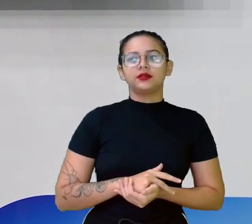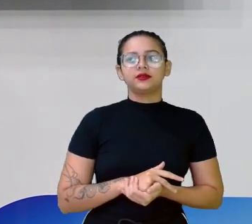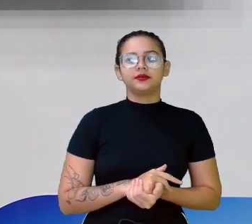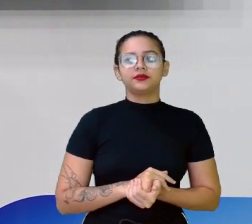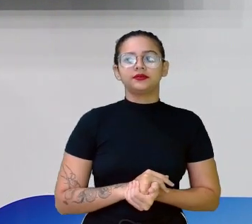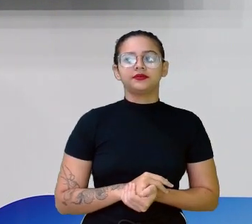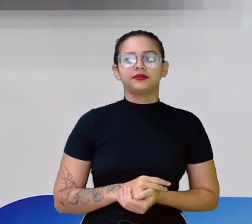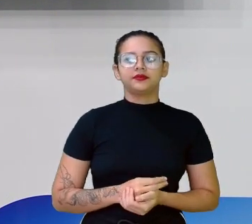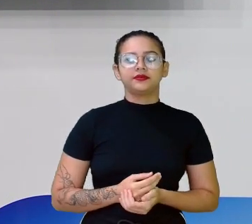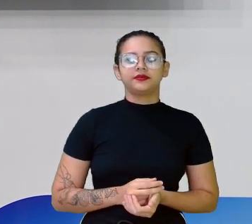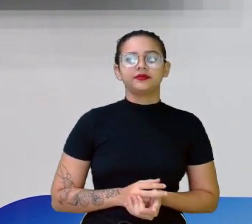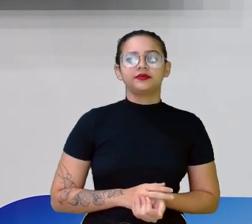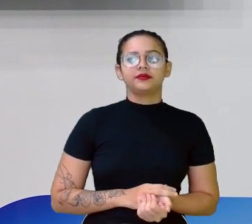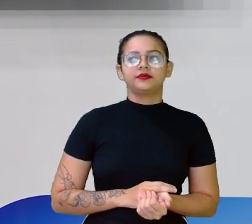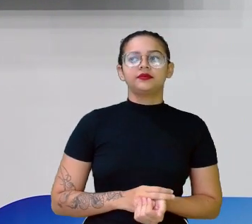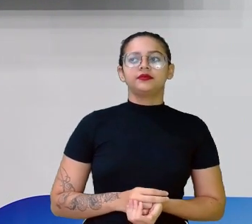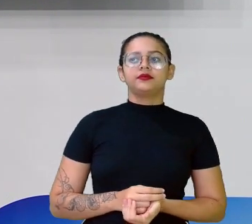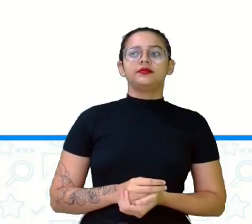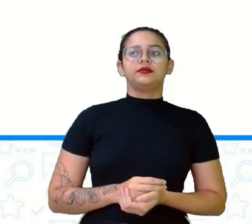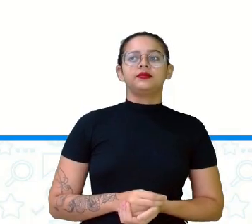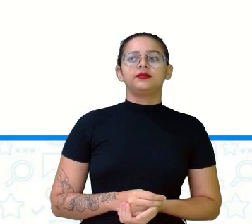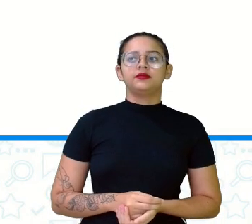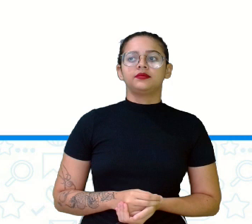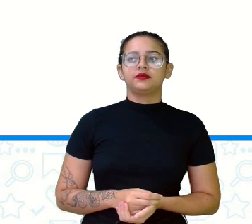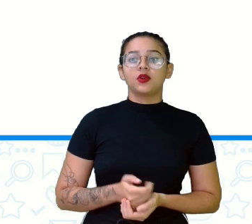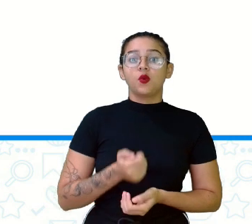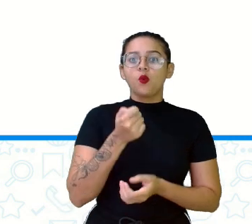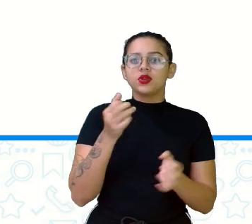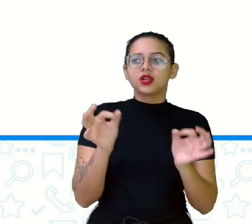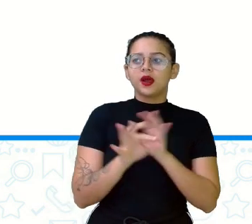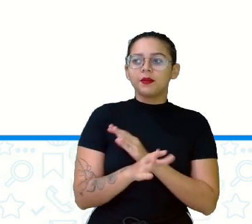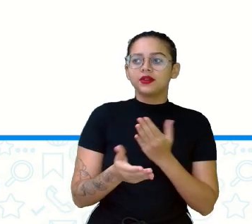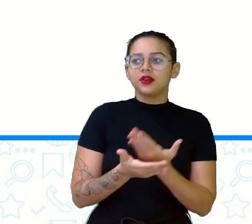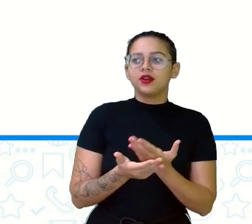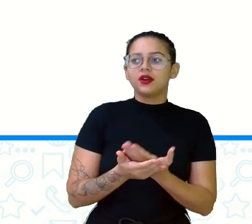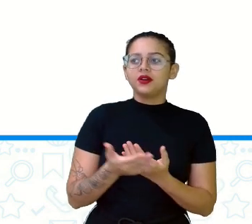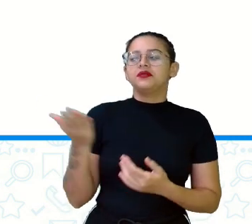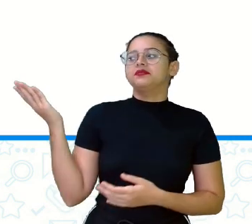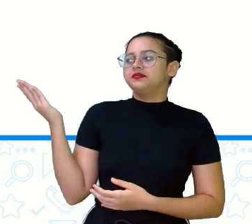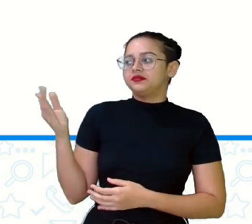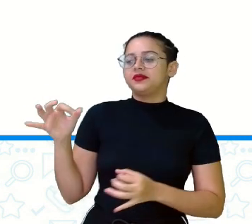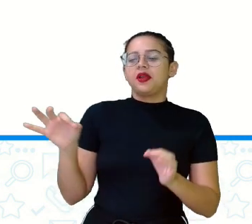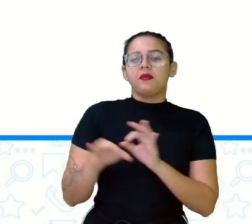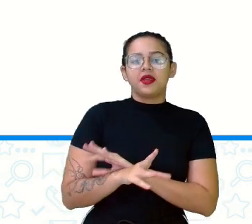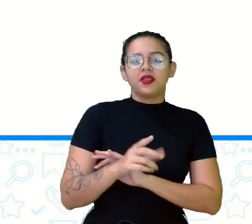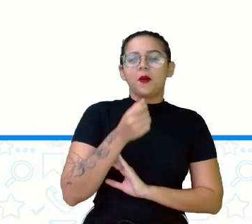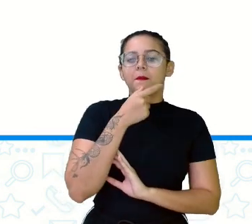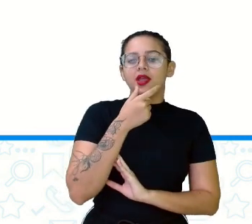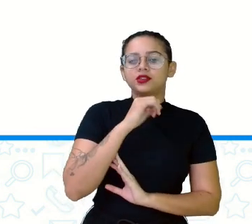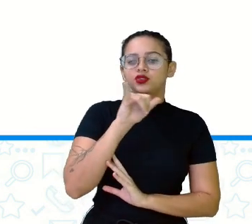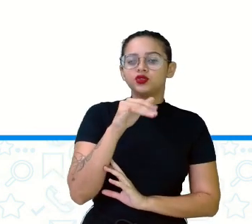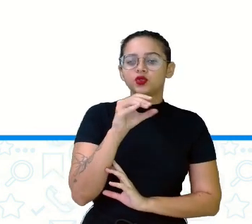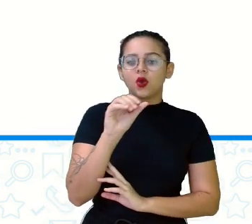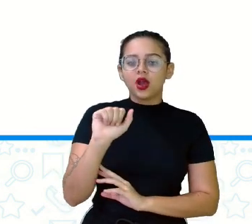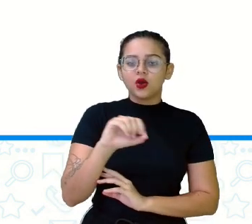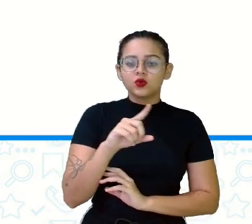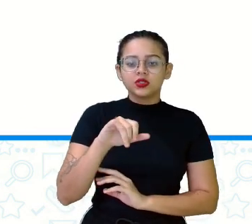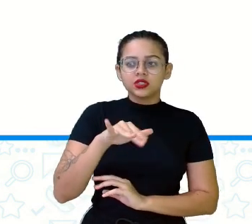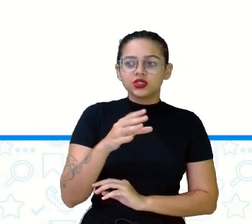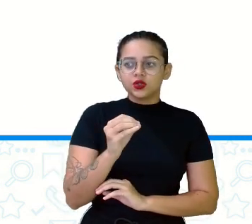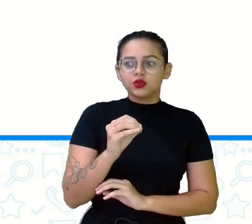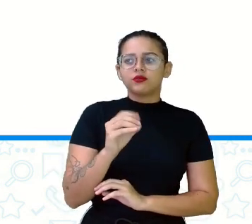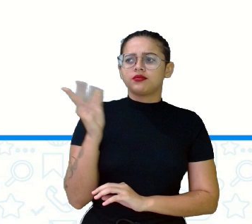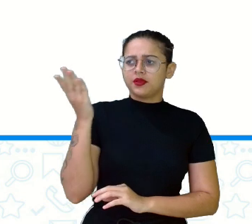o duplo sentido. Outra piada, a gente já está terminando a aula, já vamos terminar com o Joãozinho, né? A professora pergunta a Joãozinho, ela está um